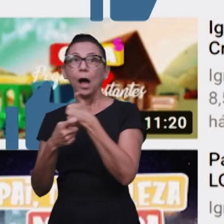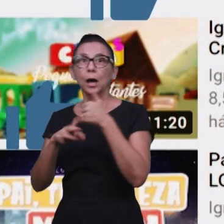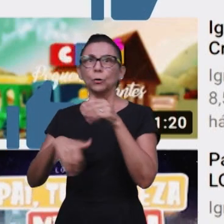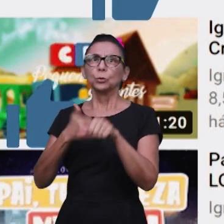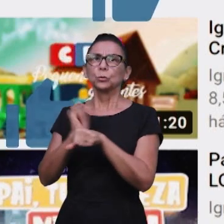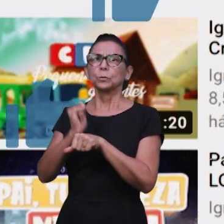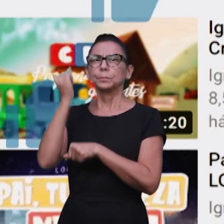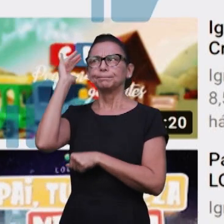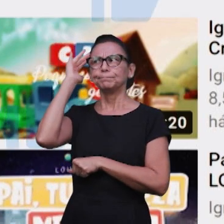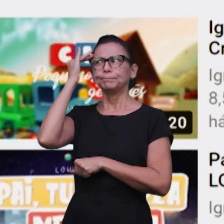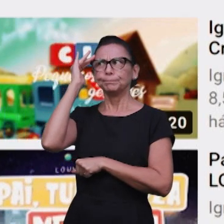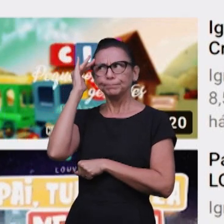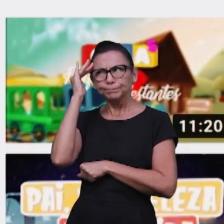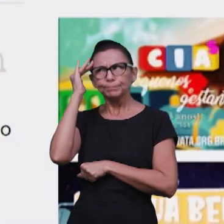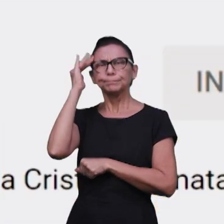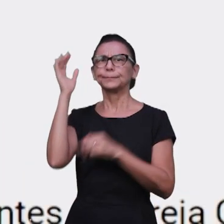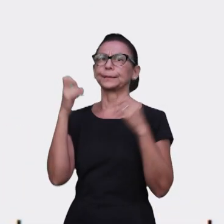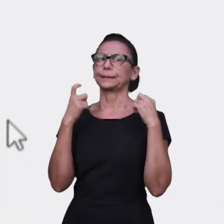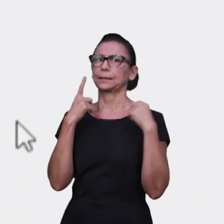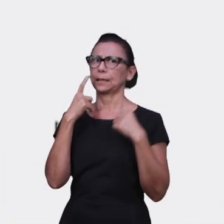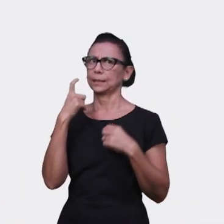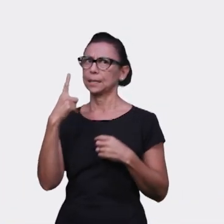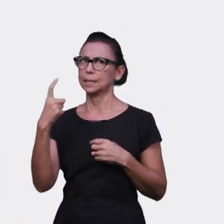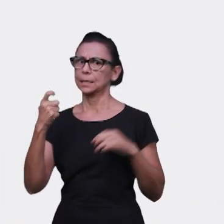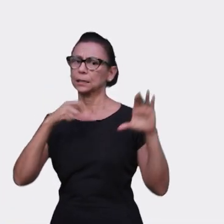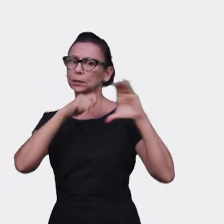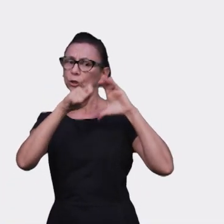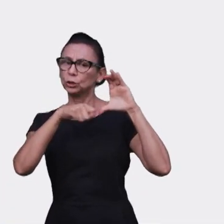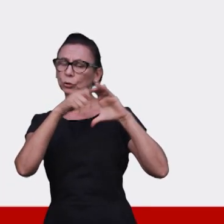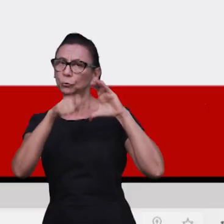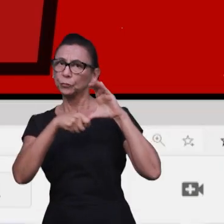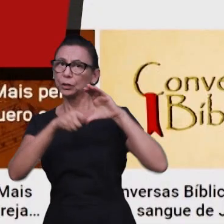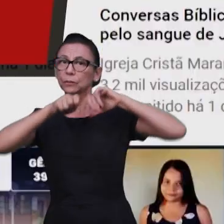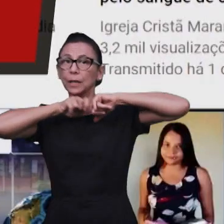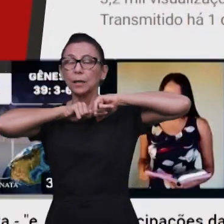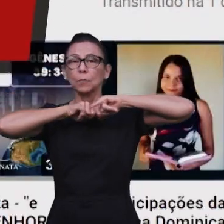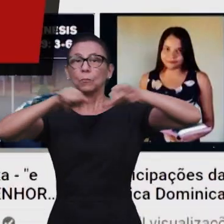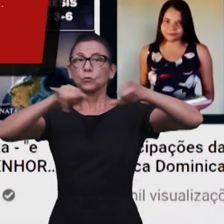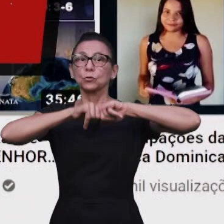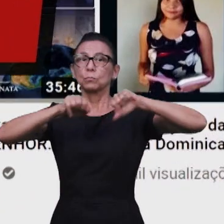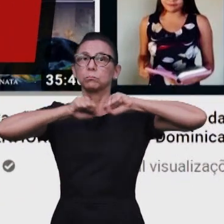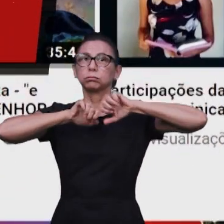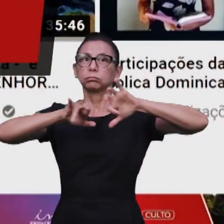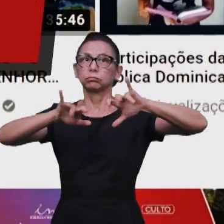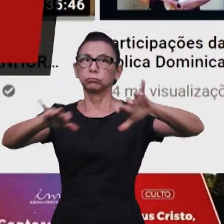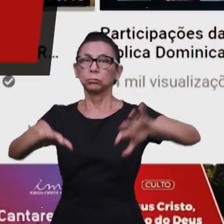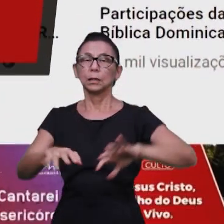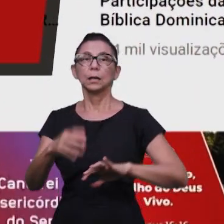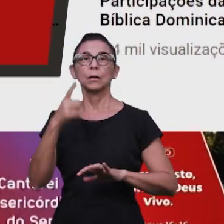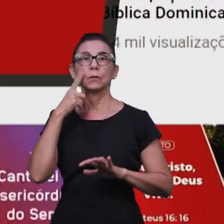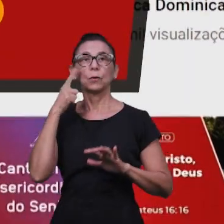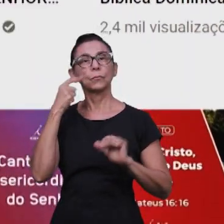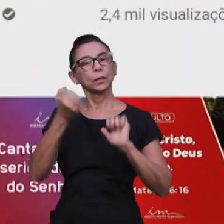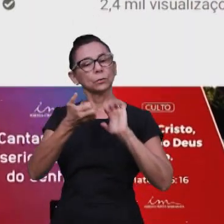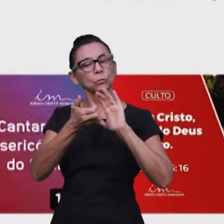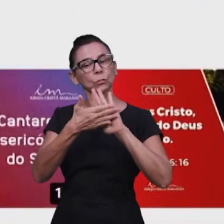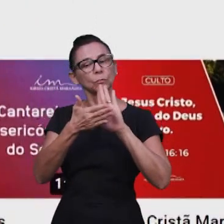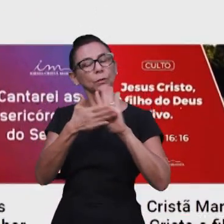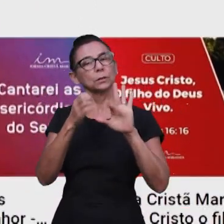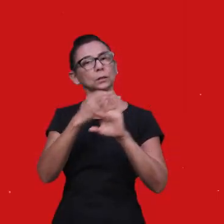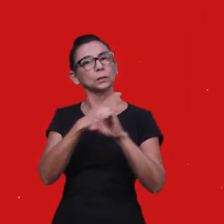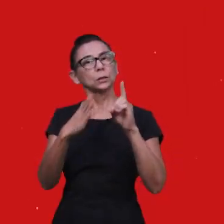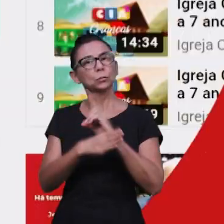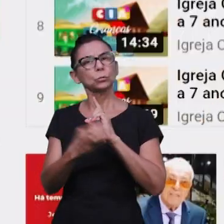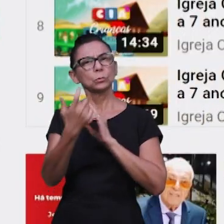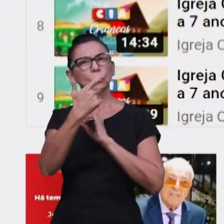vai interessar a mais pessoas e mais pessoas vão conhecer as mensagens, louvores e outros conteúdos que estão no canal.